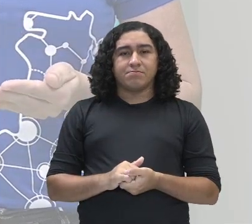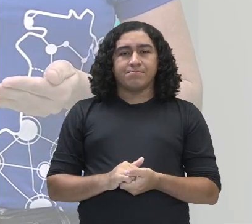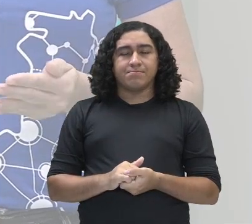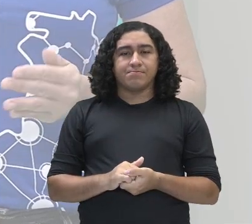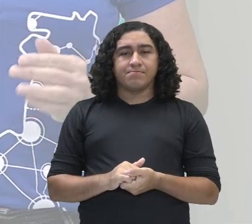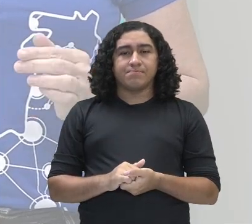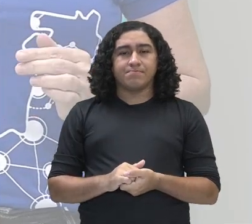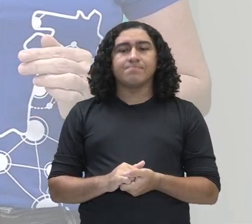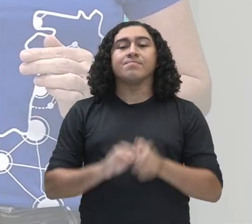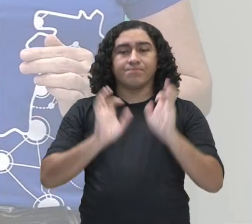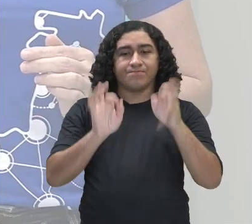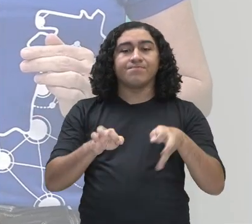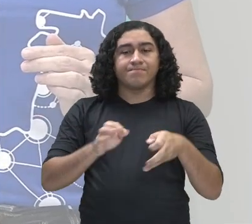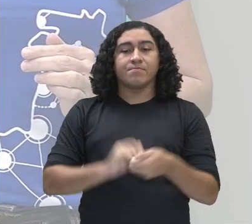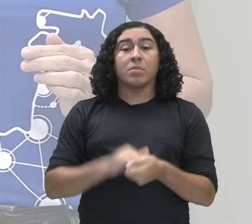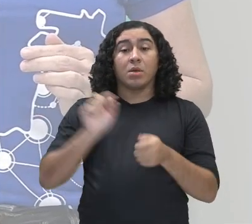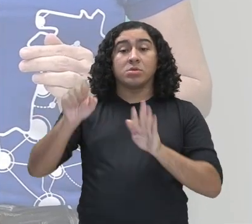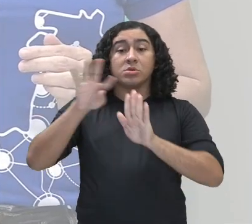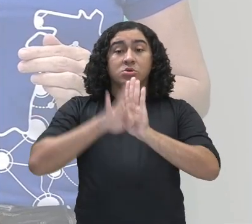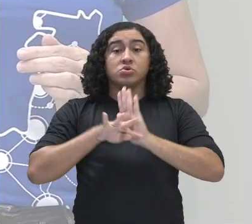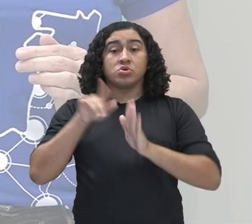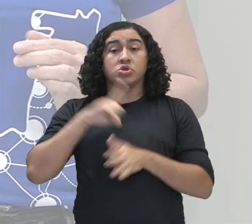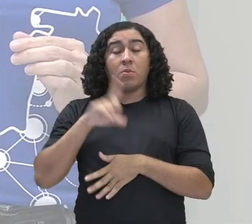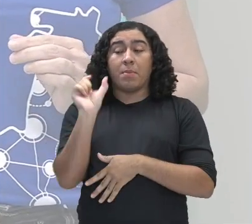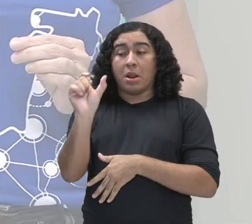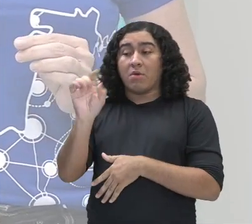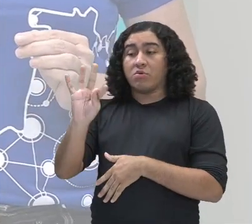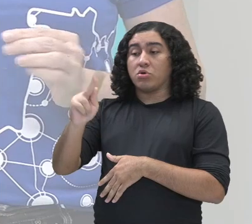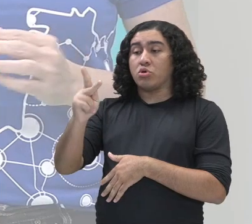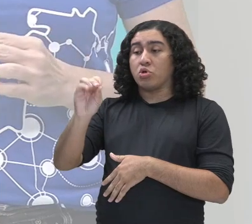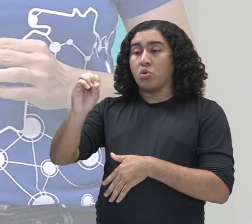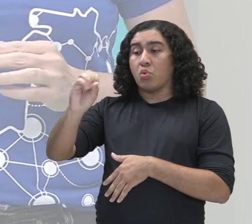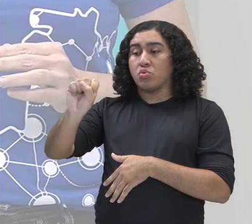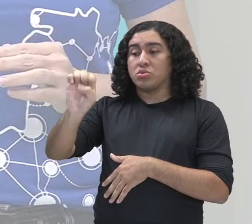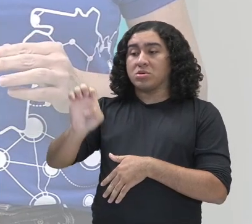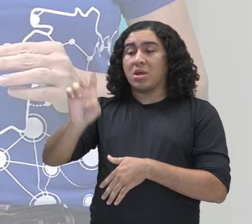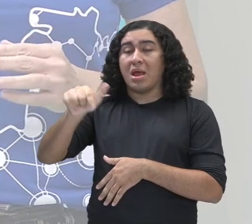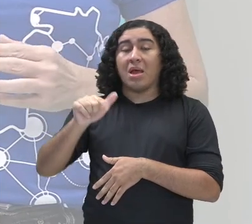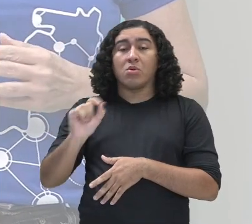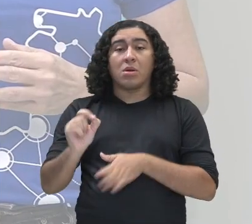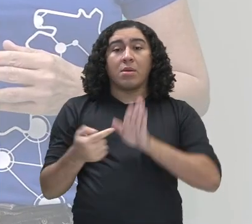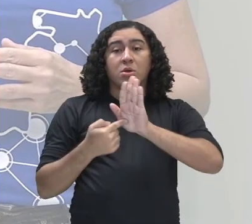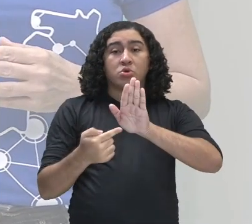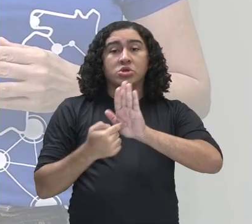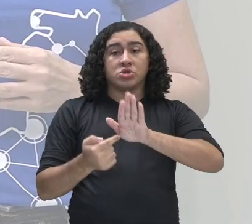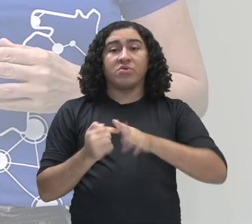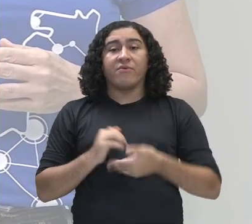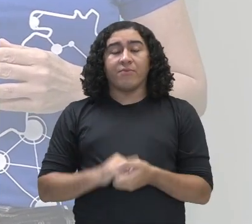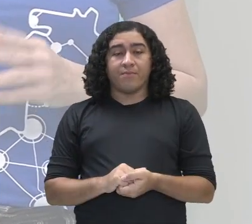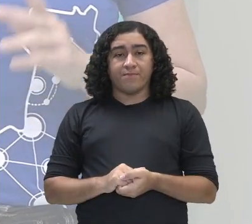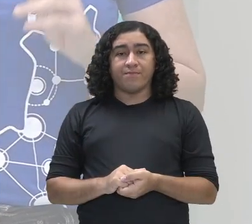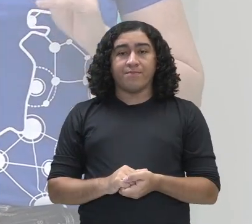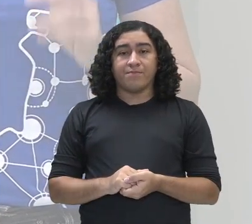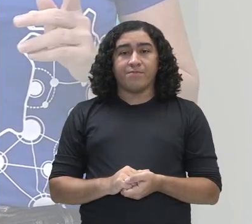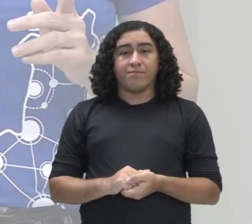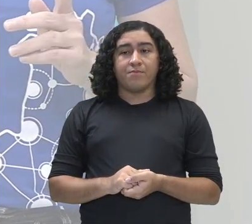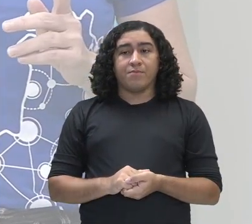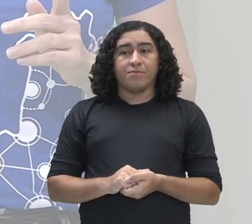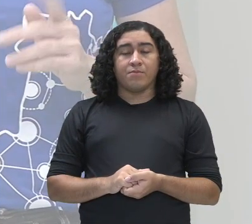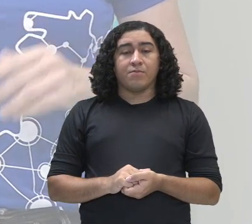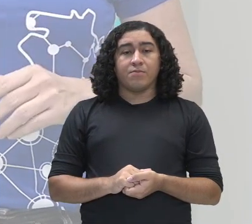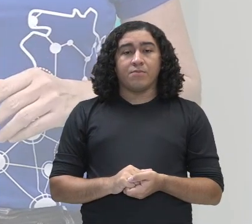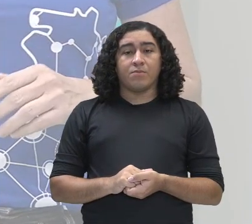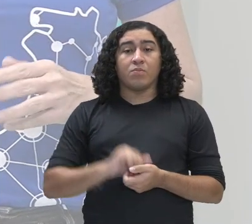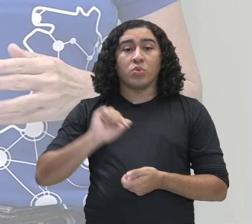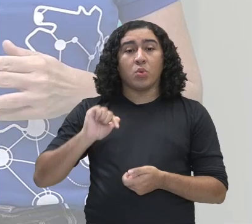flourishing, certo? Então, nesse trecho nós tínhamos uma palavra que é o demonstrative pronouns, those, ok? Em outro trechinho